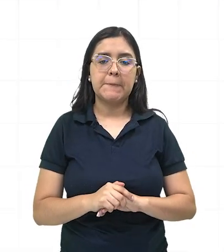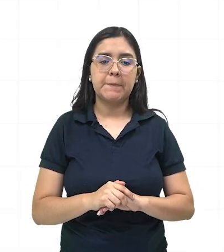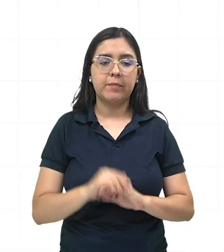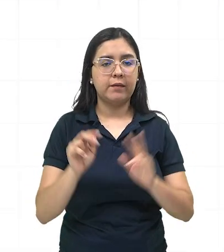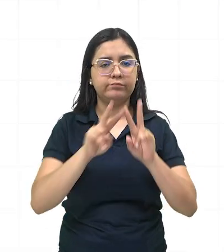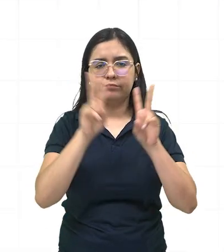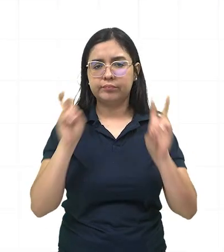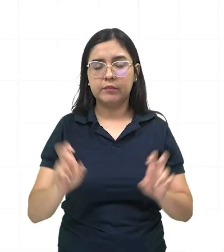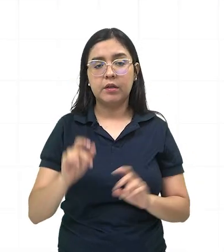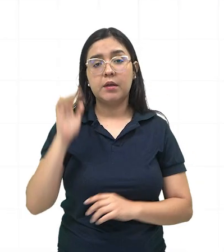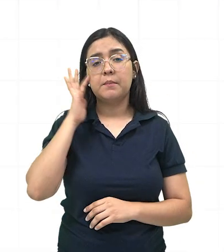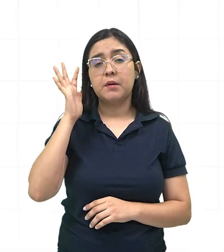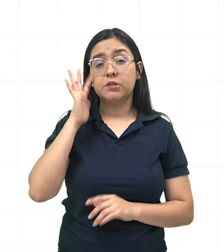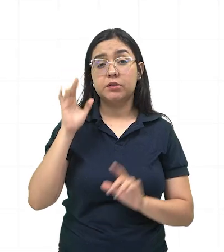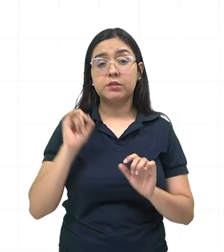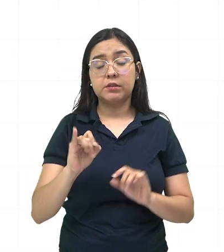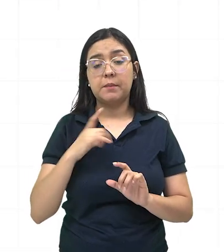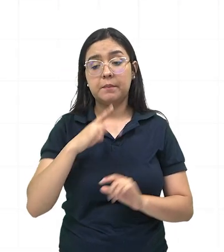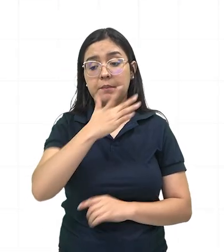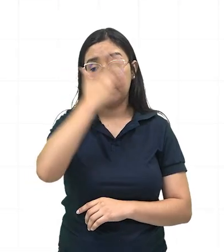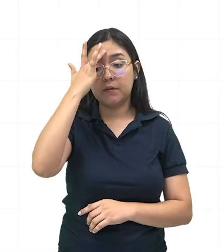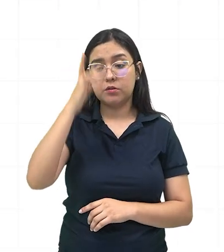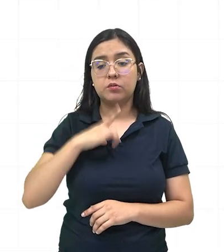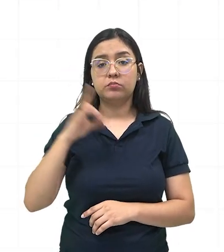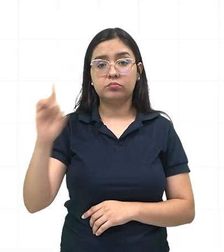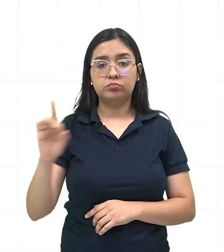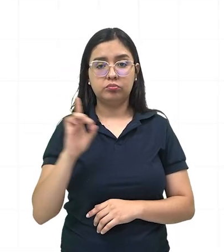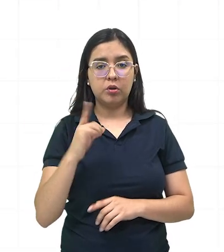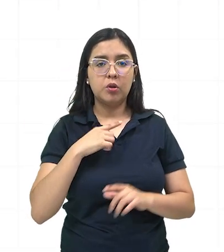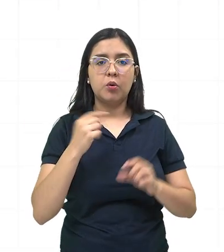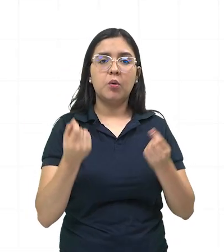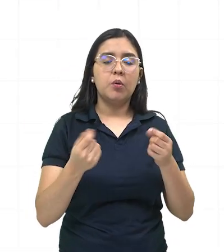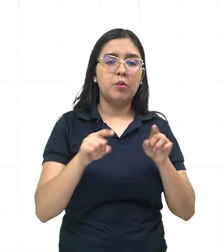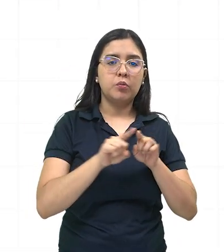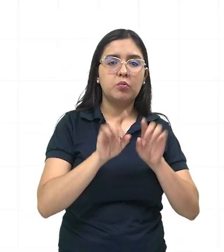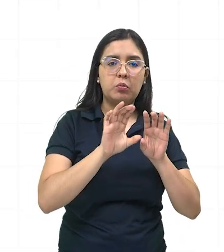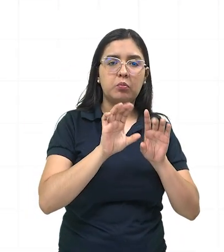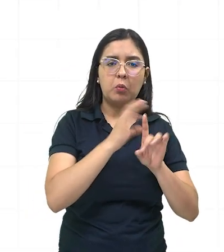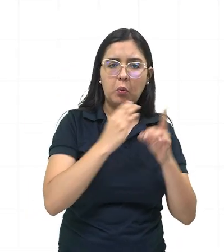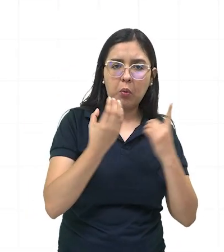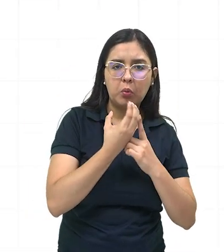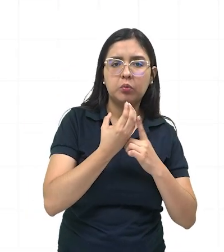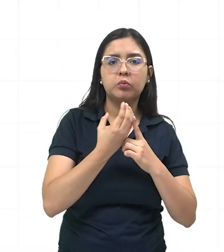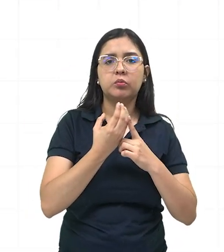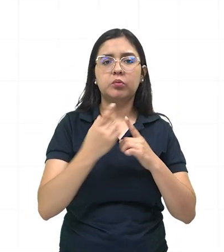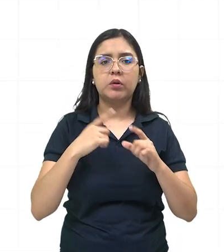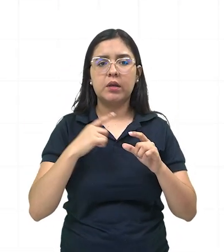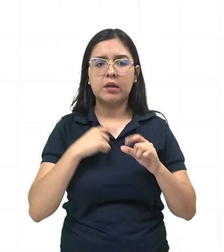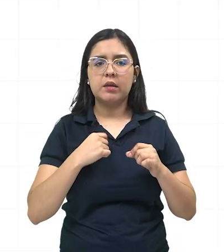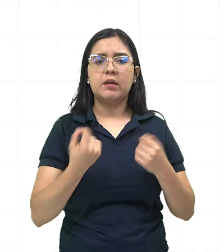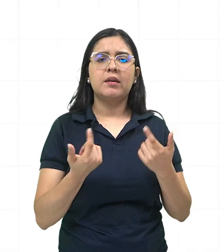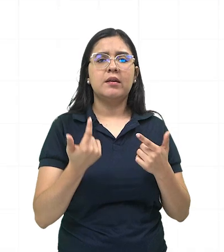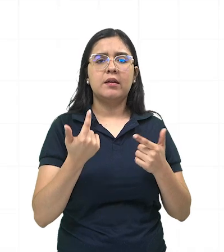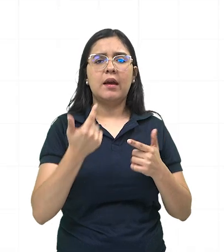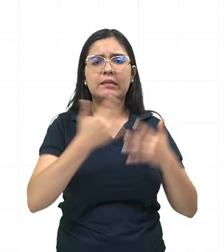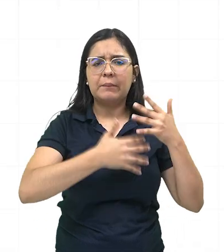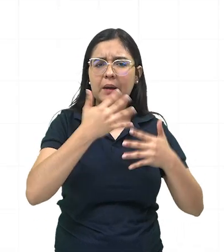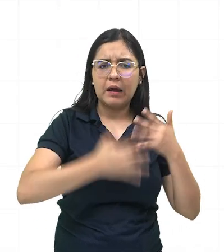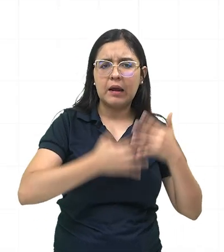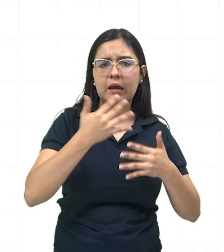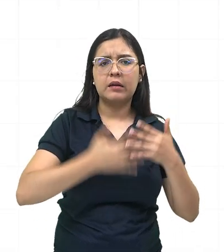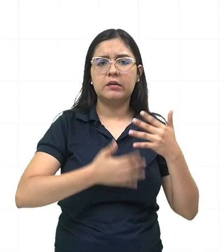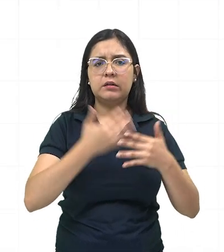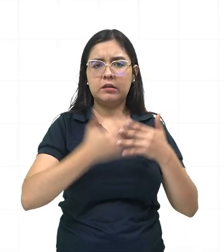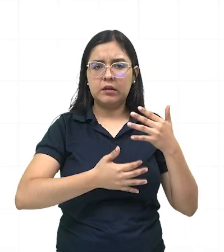profundas. Imagine se, de repente, uma pessoa entra numa missa, num culto, e aí perturba ou quebra